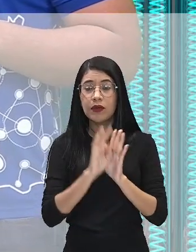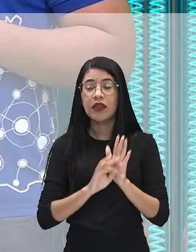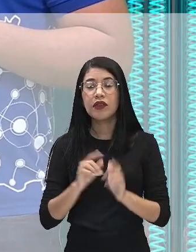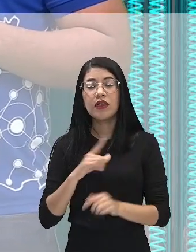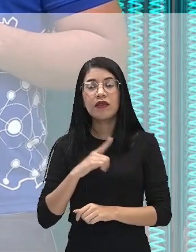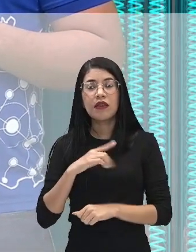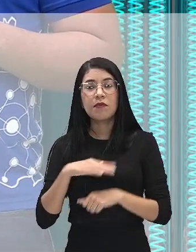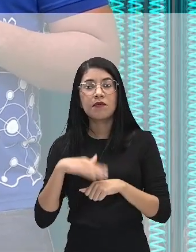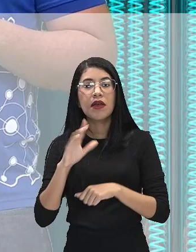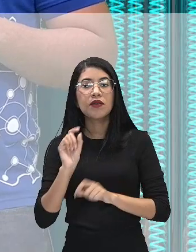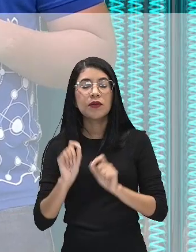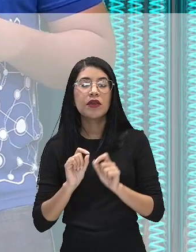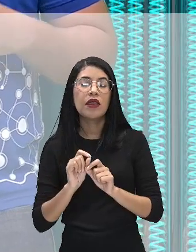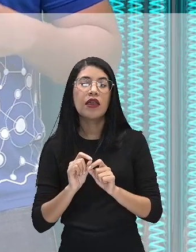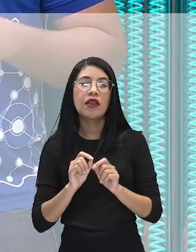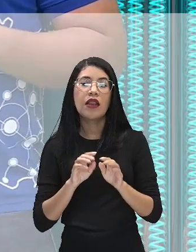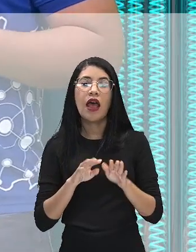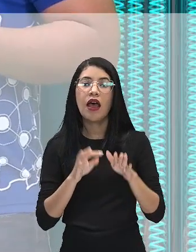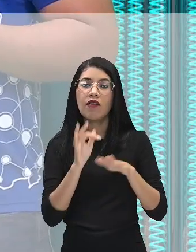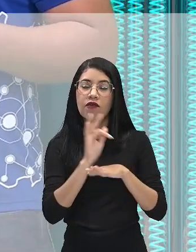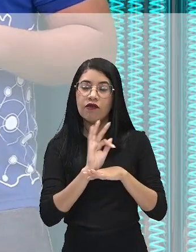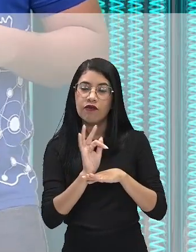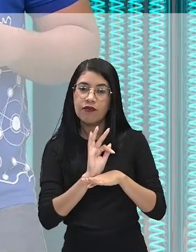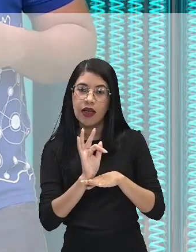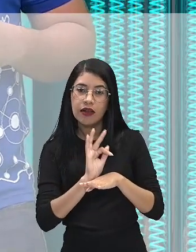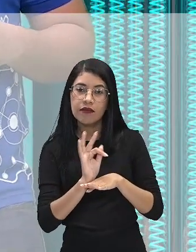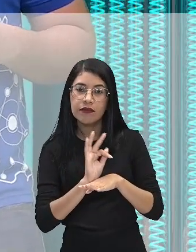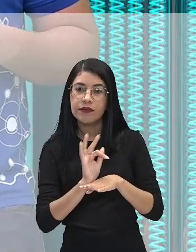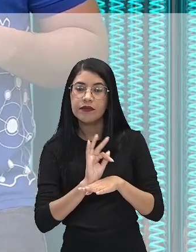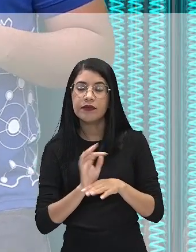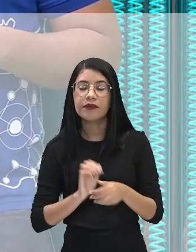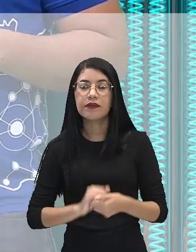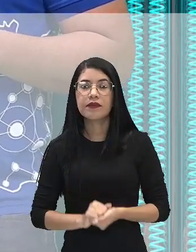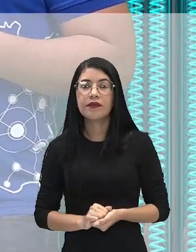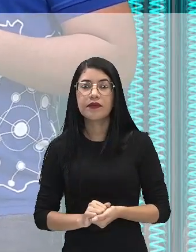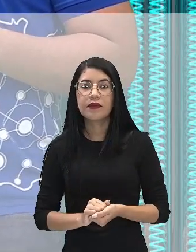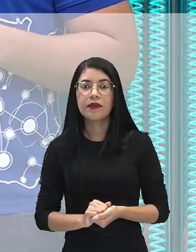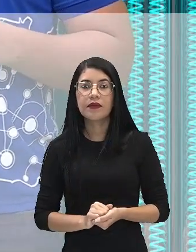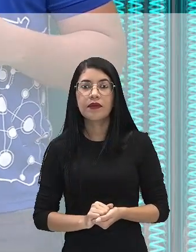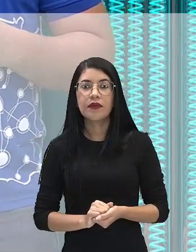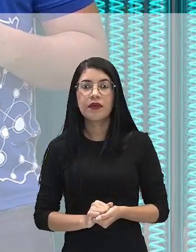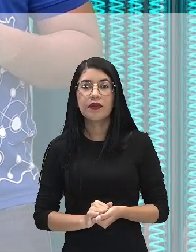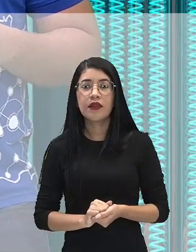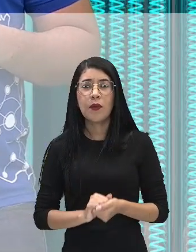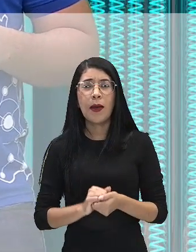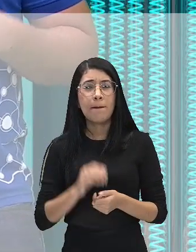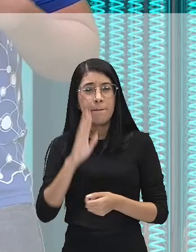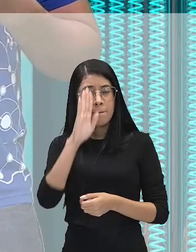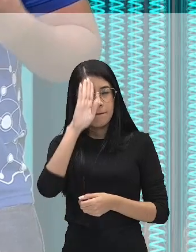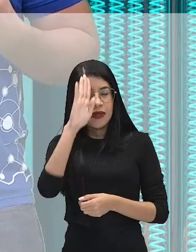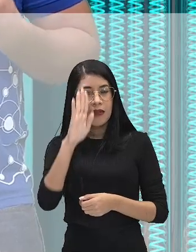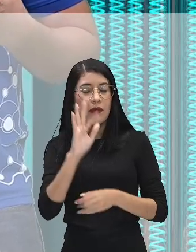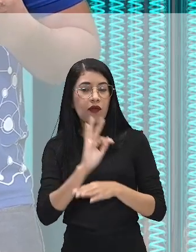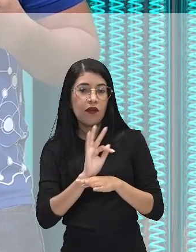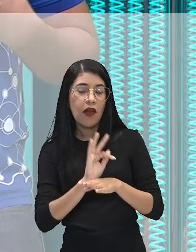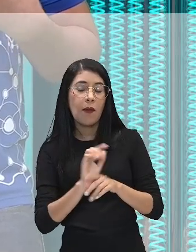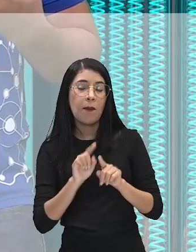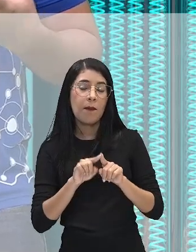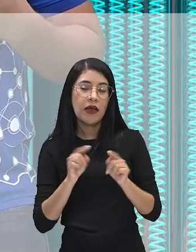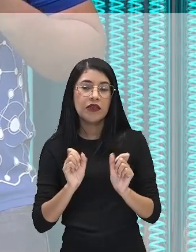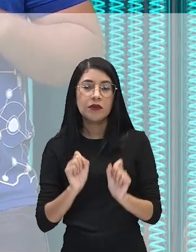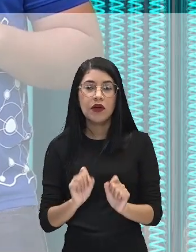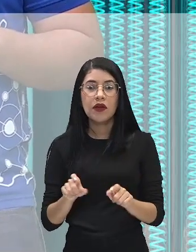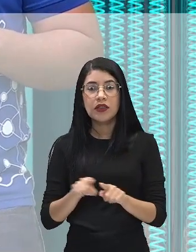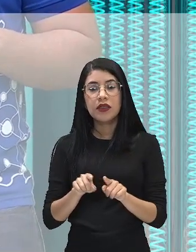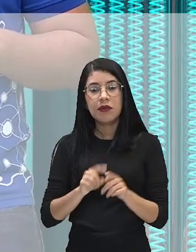predomínio exatamente da norma padrão da língua portuguesa. Então, eu estou falando do predomínio, gente. Mas há situações em que nós